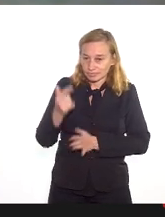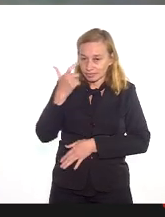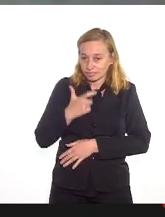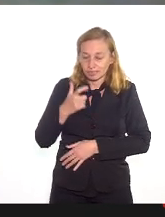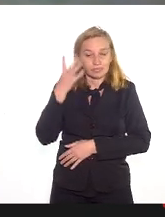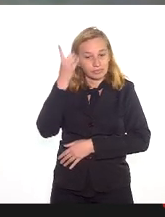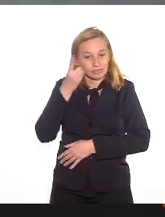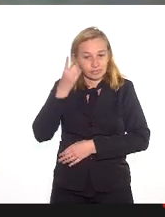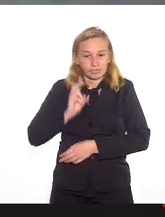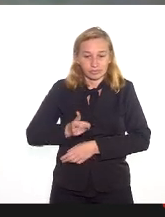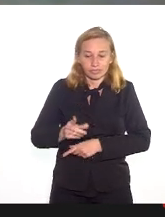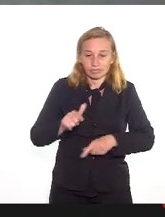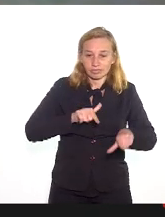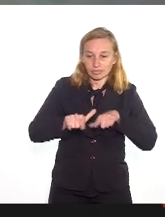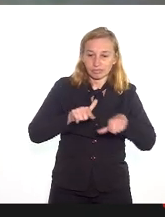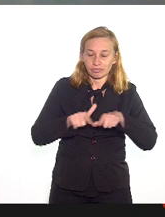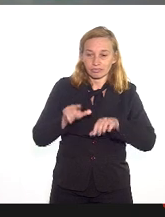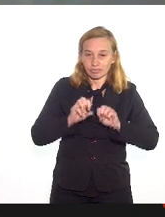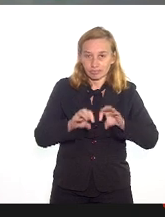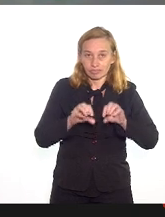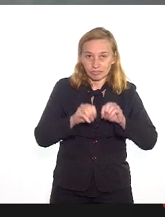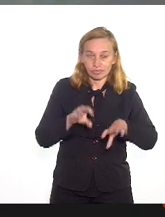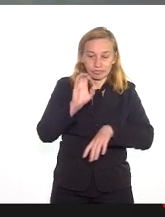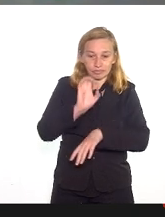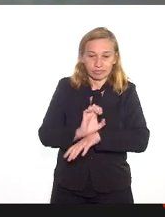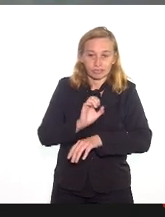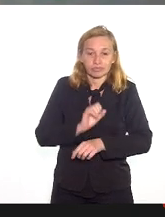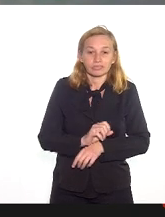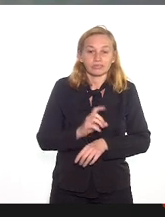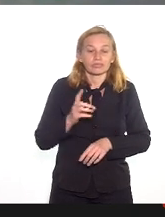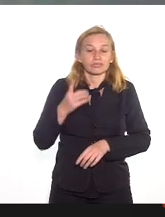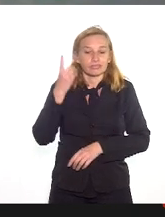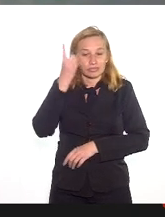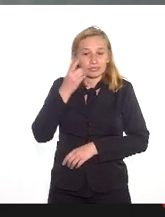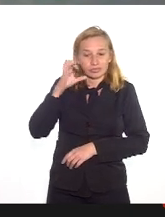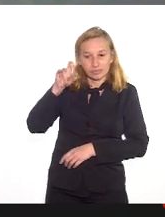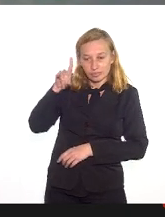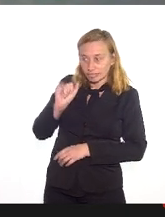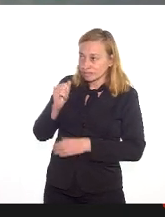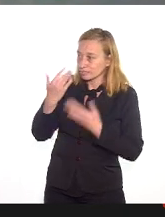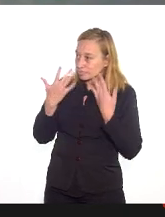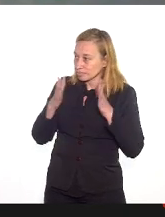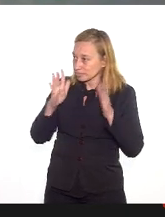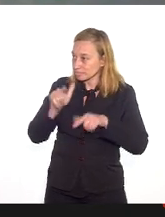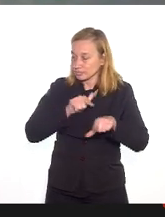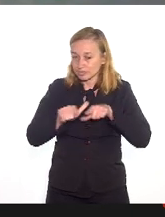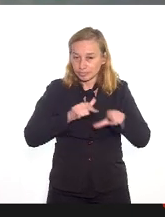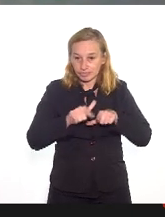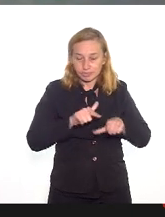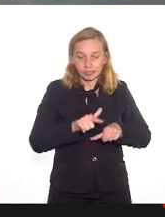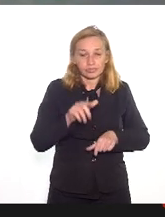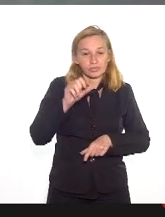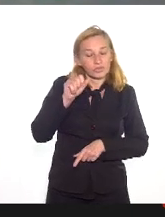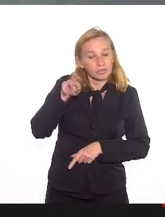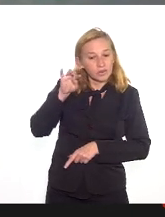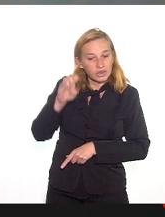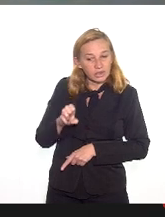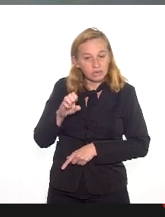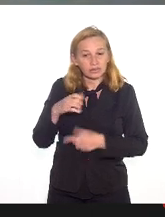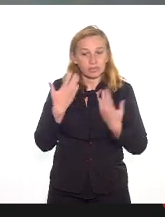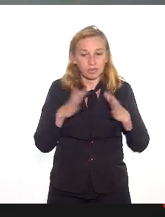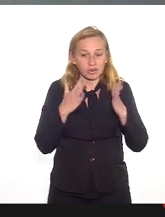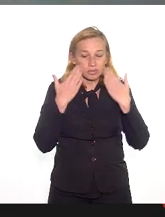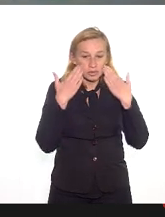educação no Estado. Apesar do deputado Sérgio Jordão, parabéns por esse trabalho. Apesar do Almirante Edésio, parabéns pela